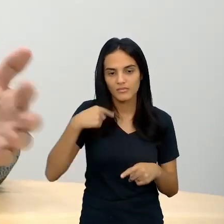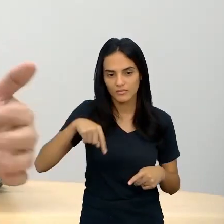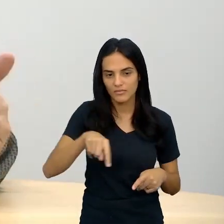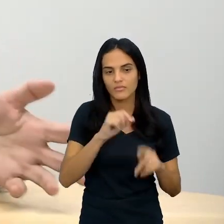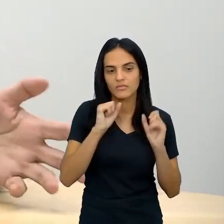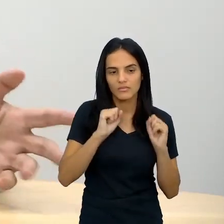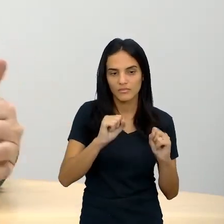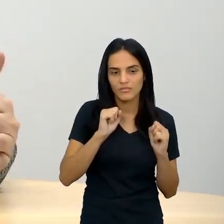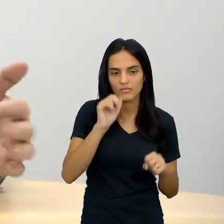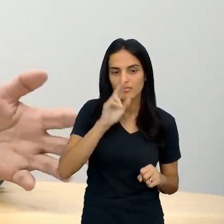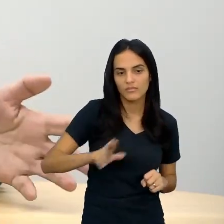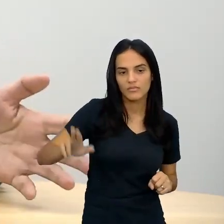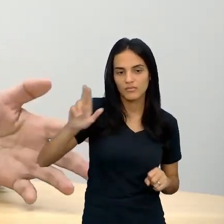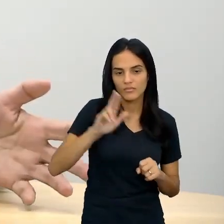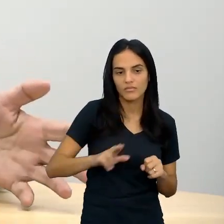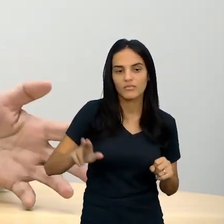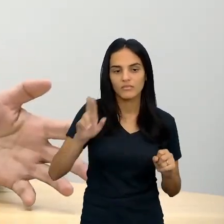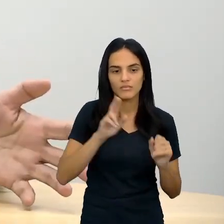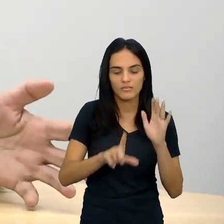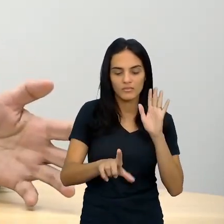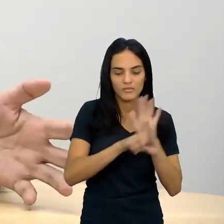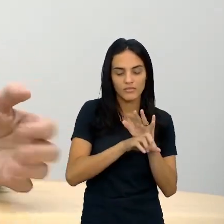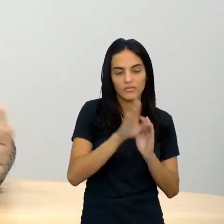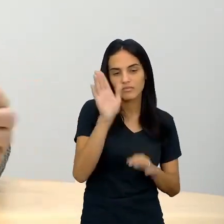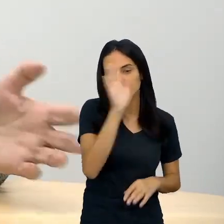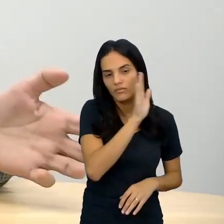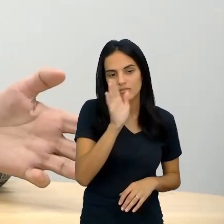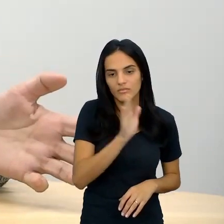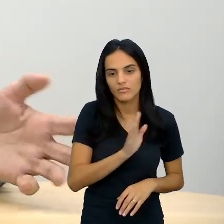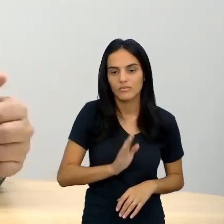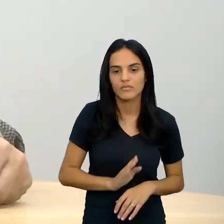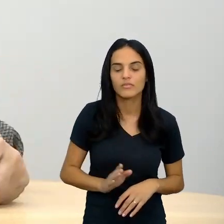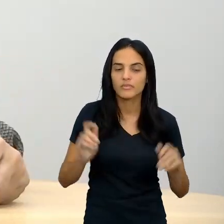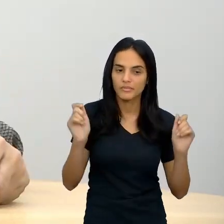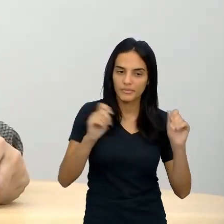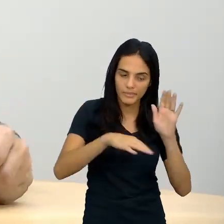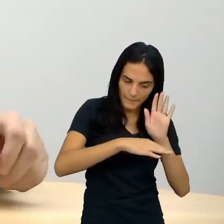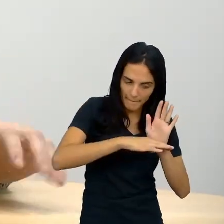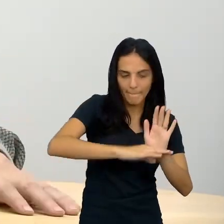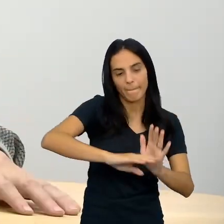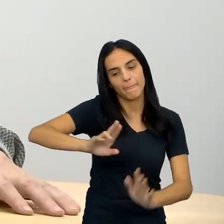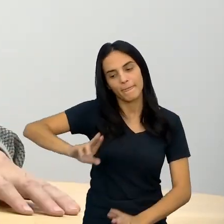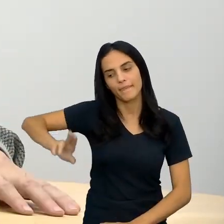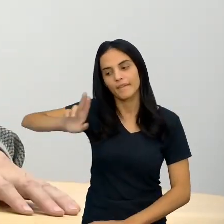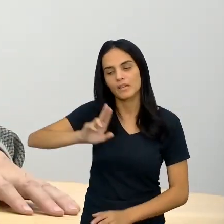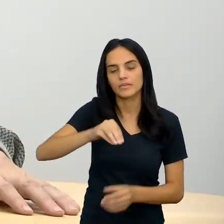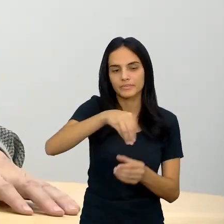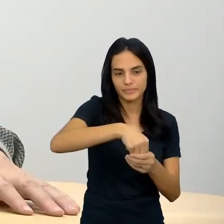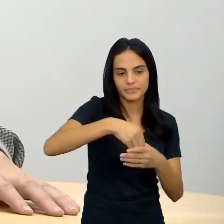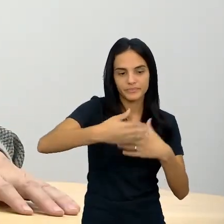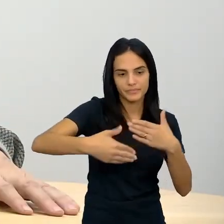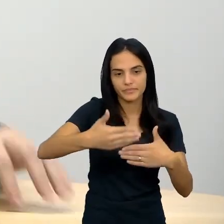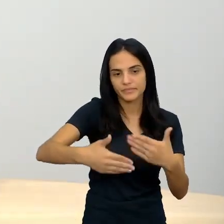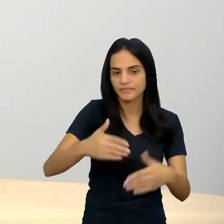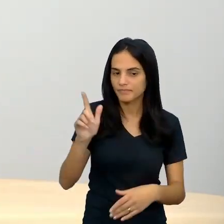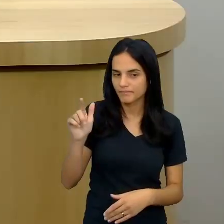utilizar várias coisas que estão na legislação brasileira e que possibilita esse uso dentro desse processo.